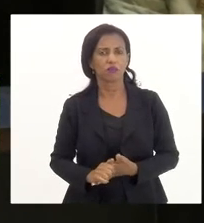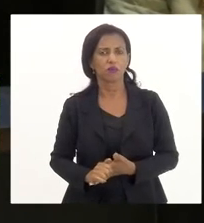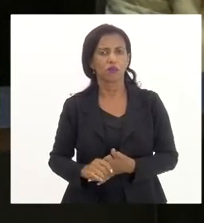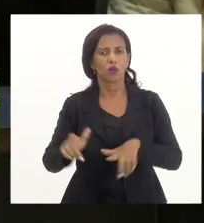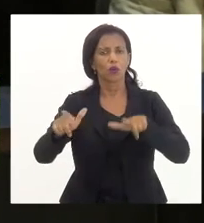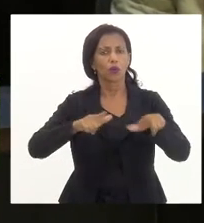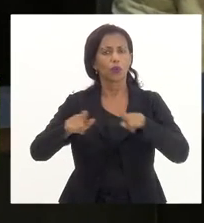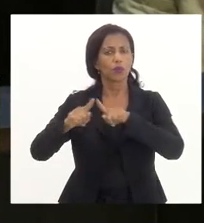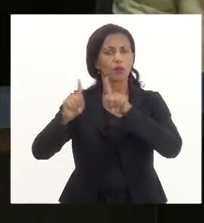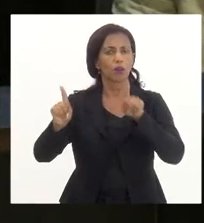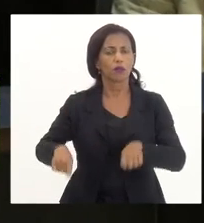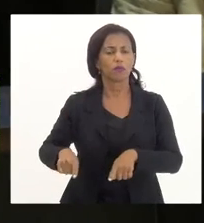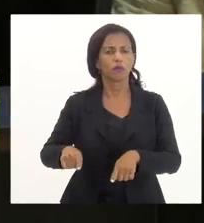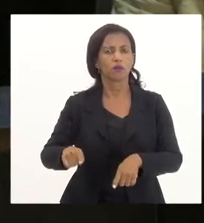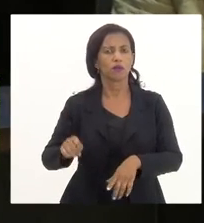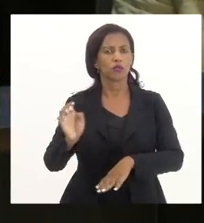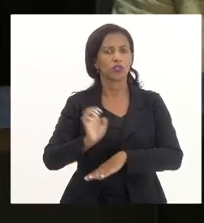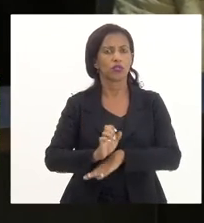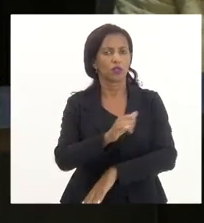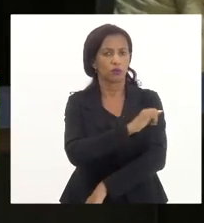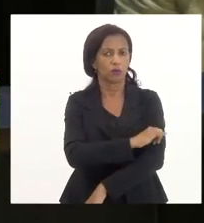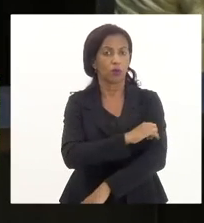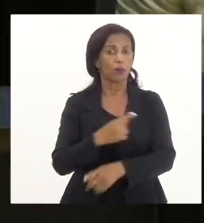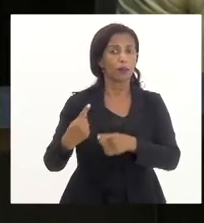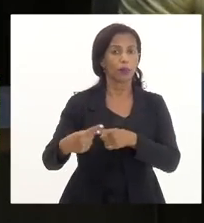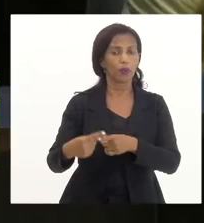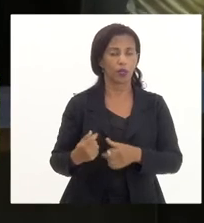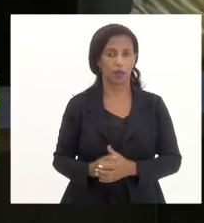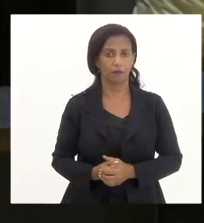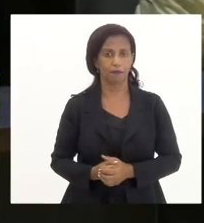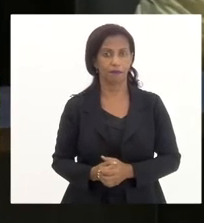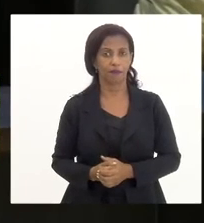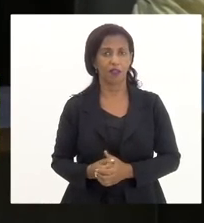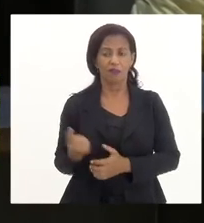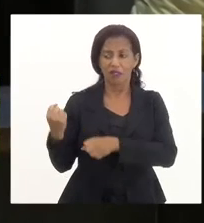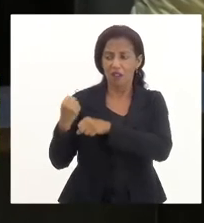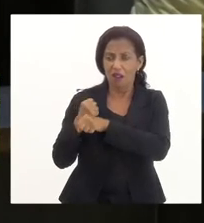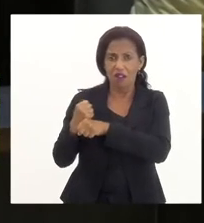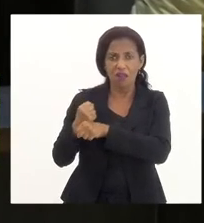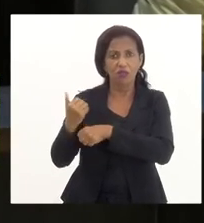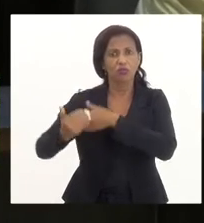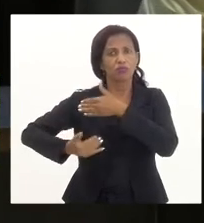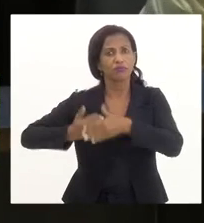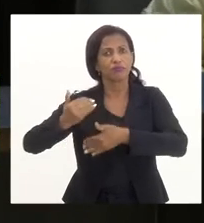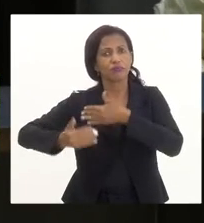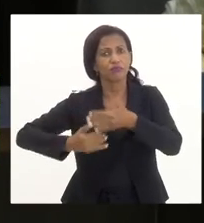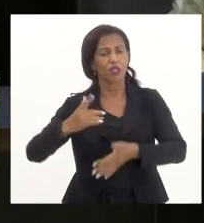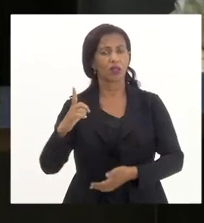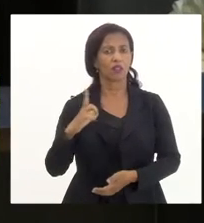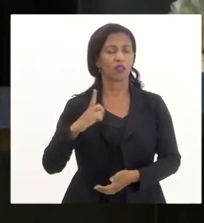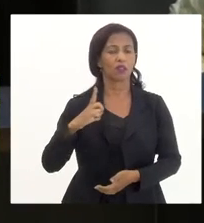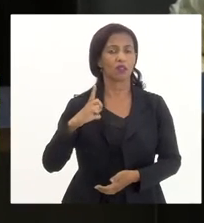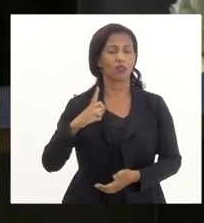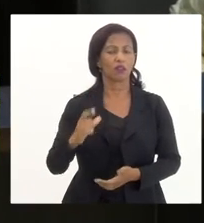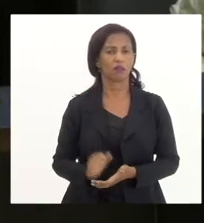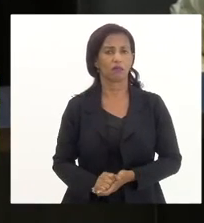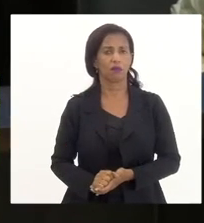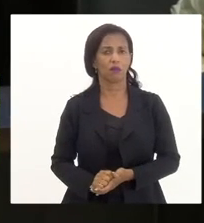o serviço público do Estado do Rio de Janeiro por quê Porque a gente vem há décadas tendo